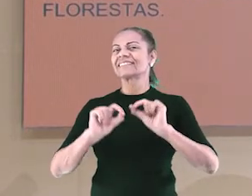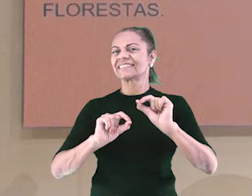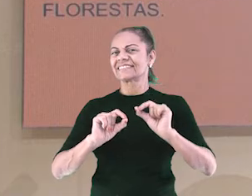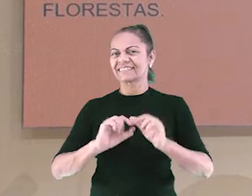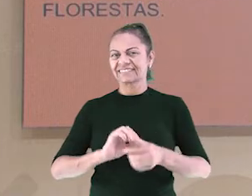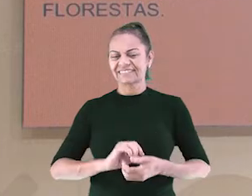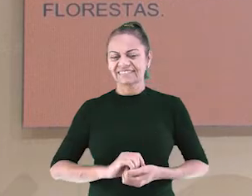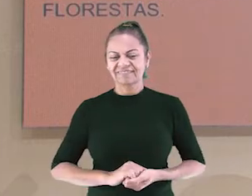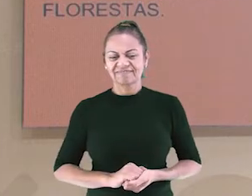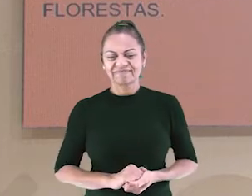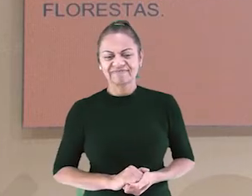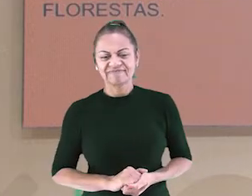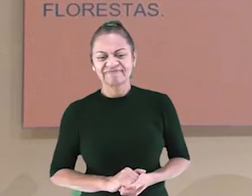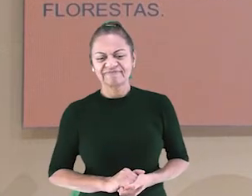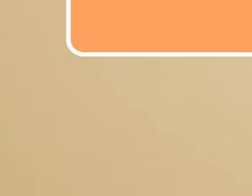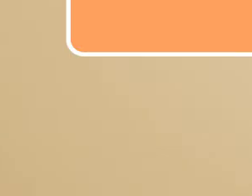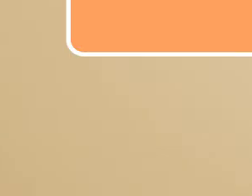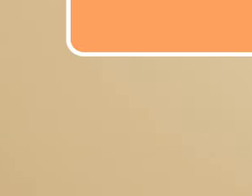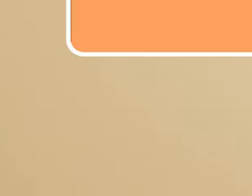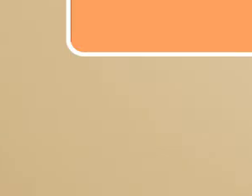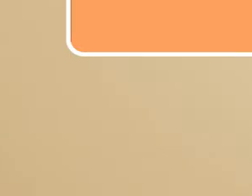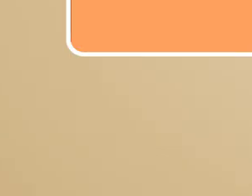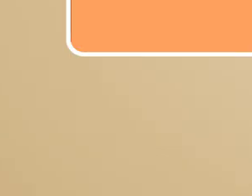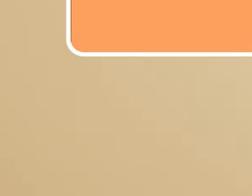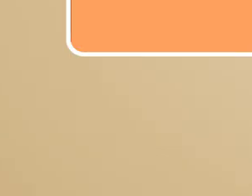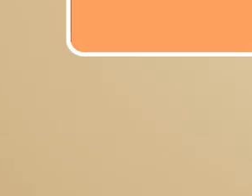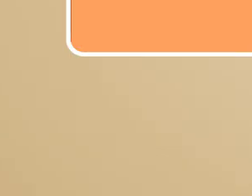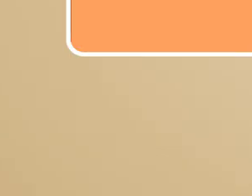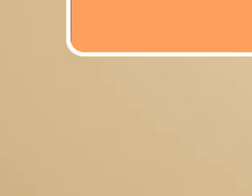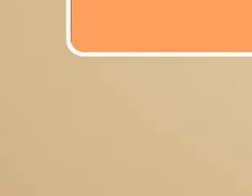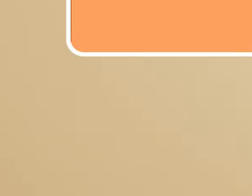aí, você sabe qual é essa profissão?